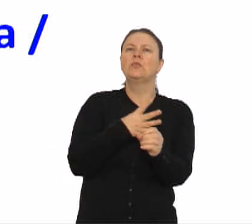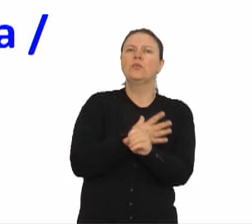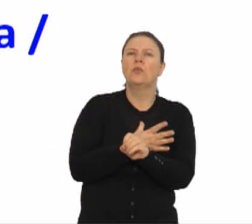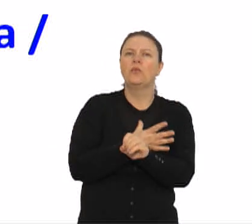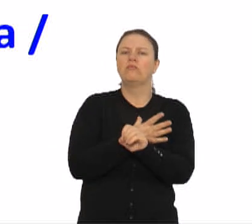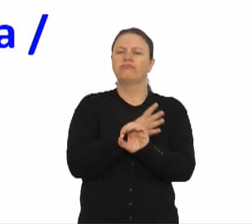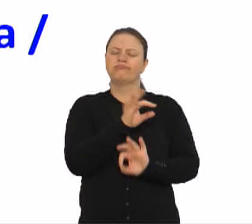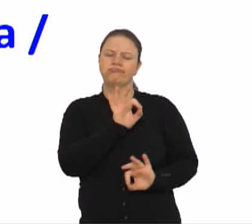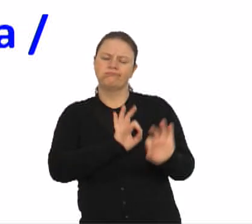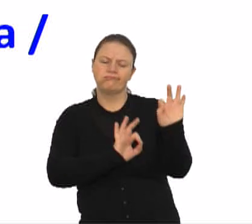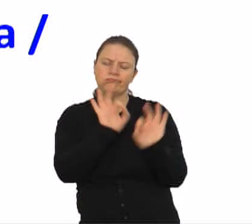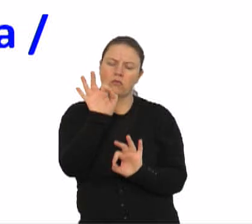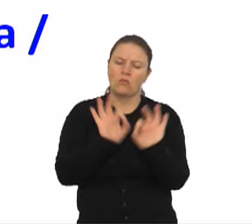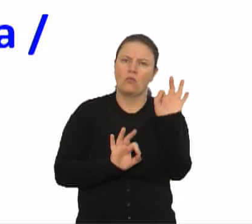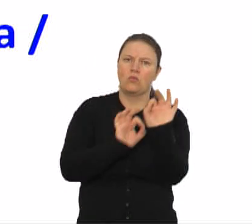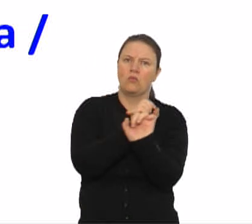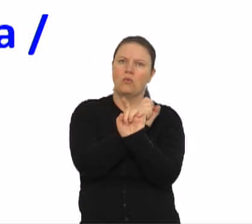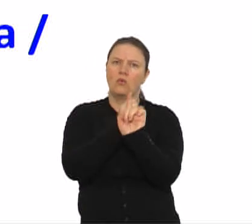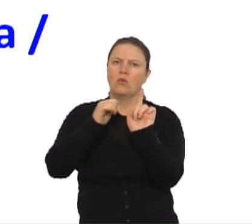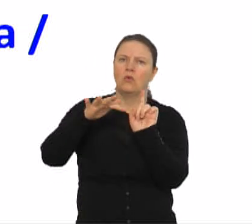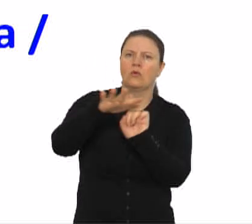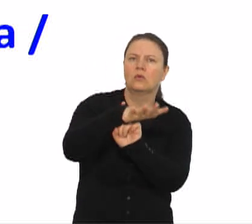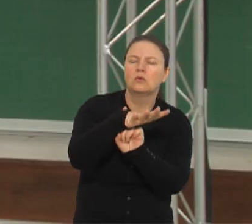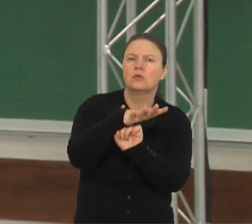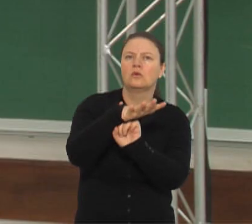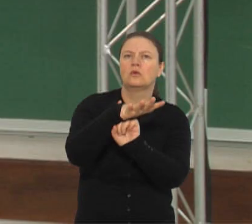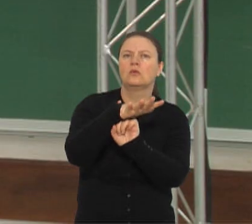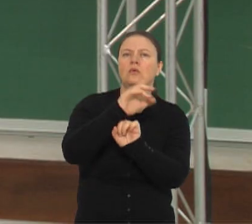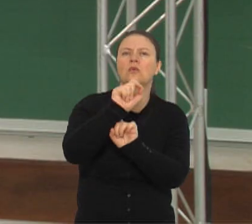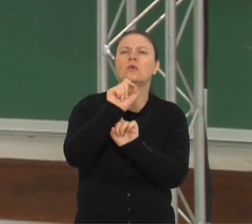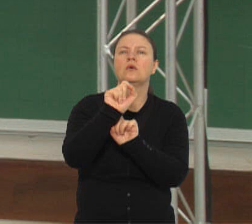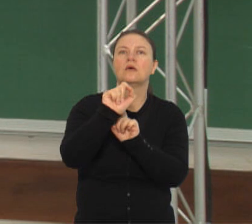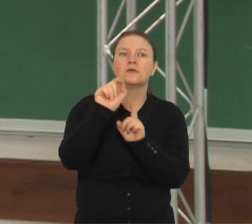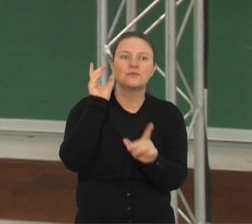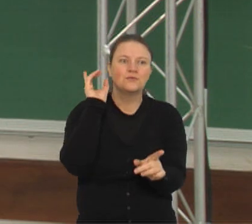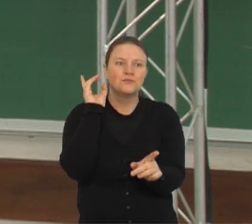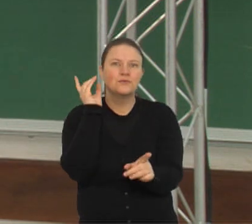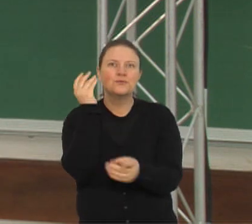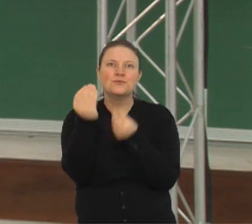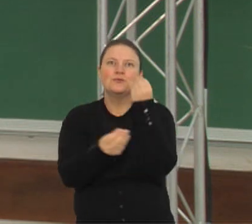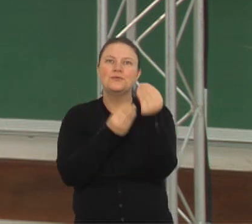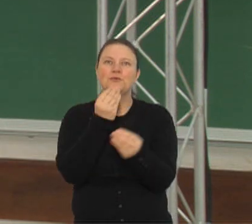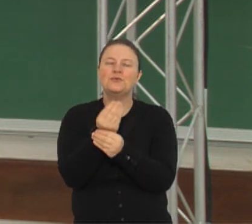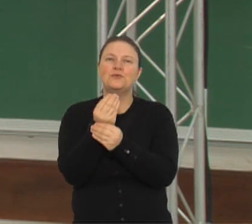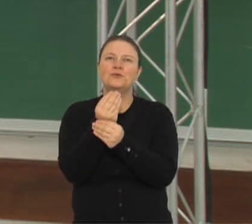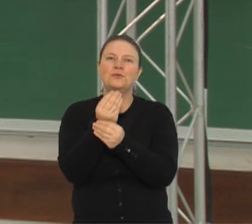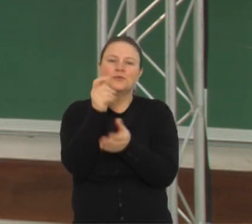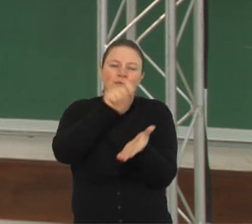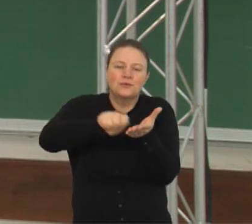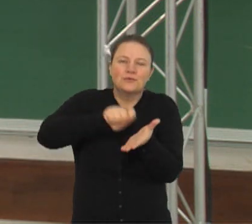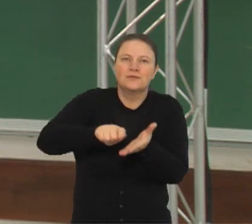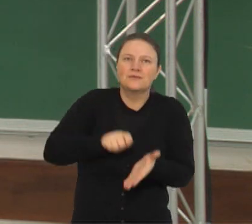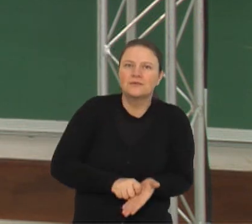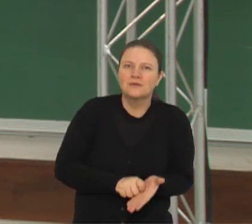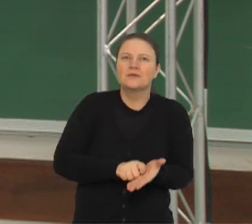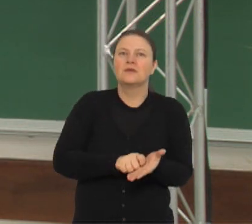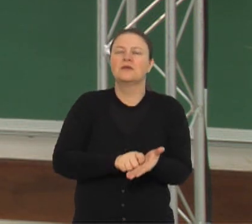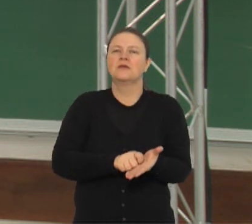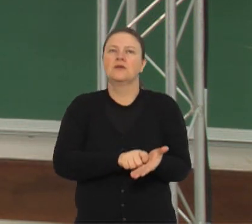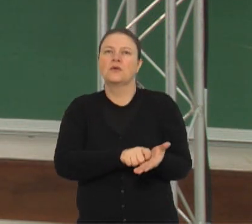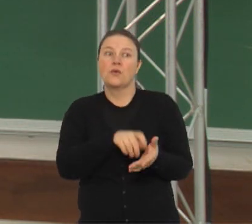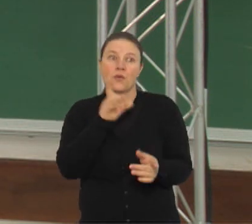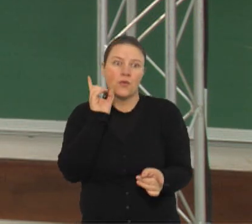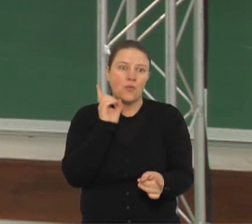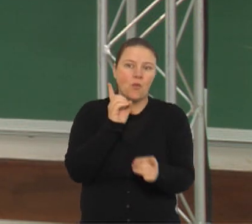da sociedade. Foi a descoberta da escrita, o uso prático da moeda,